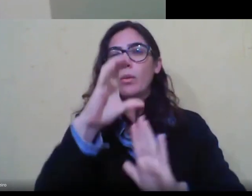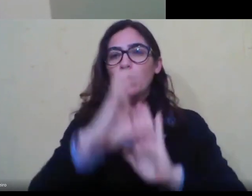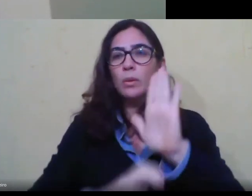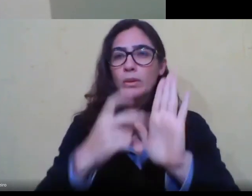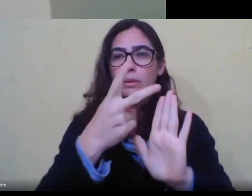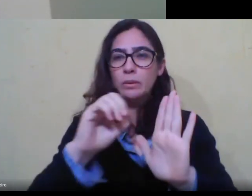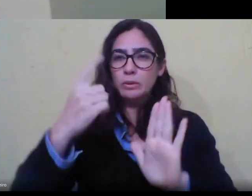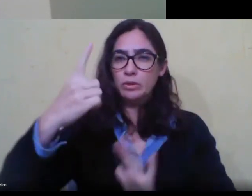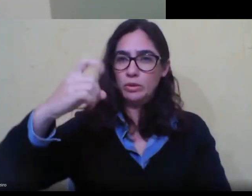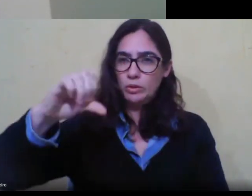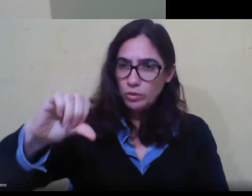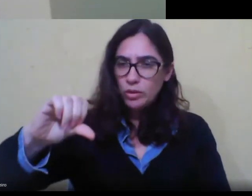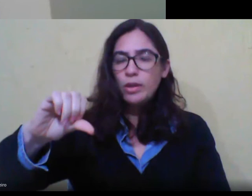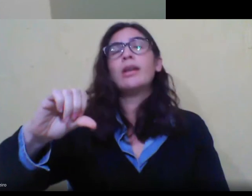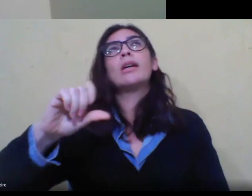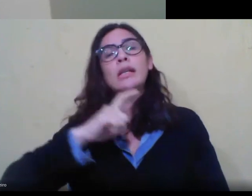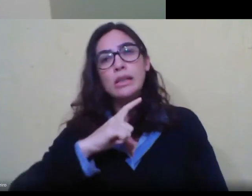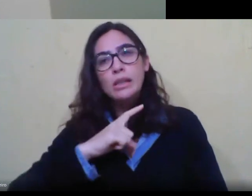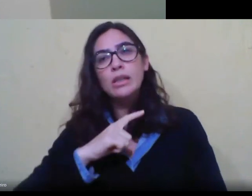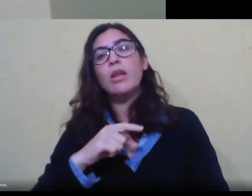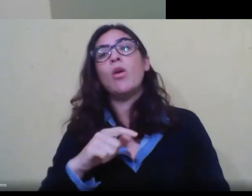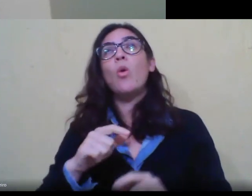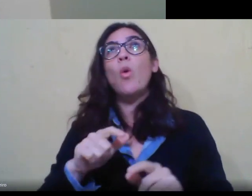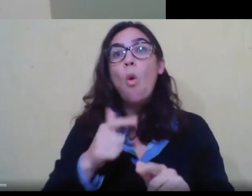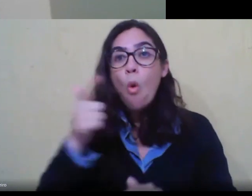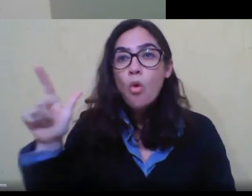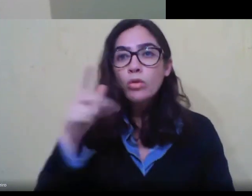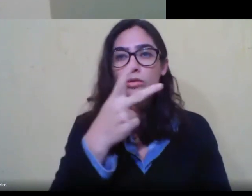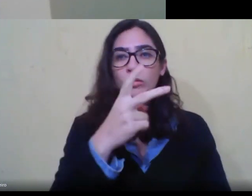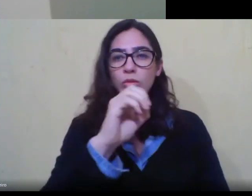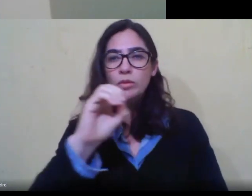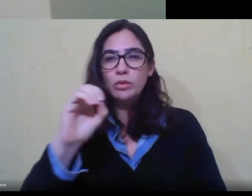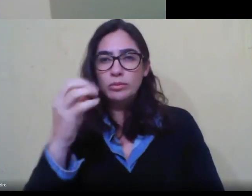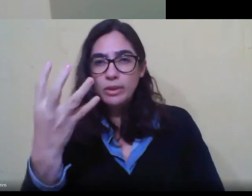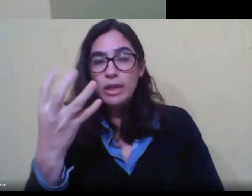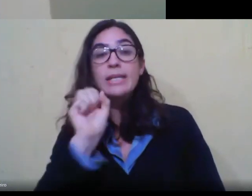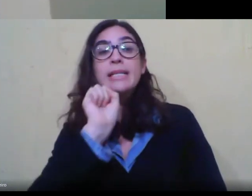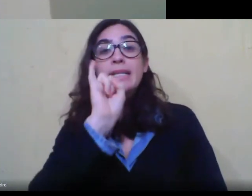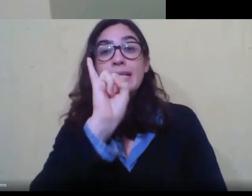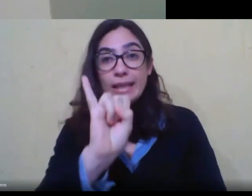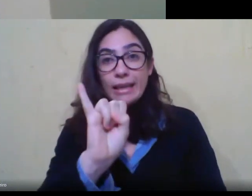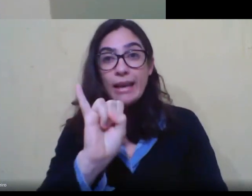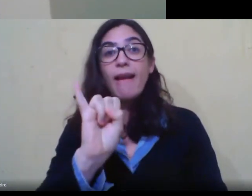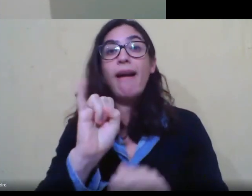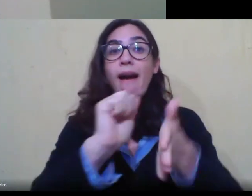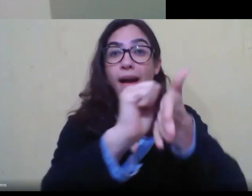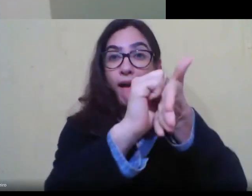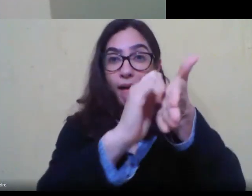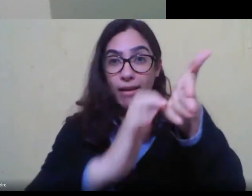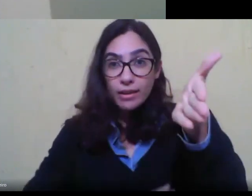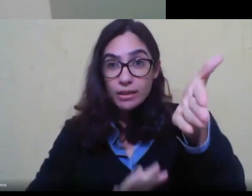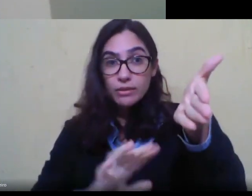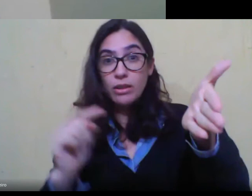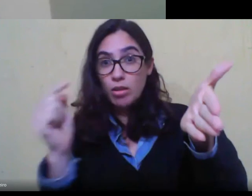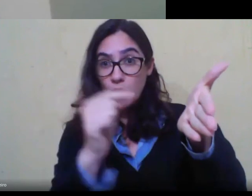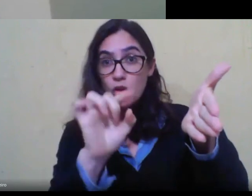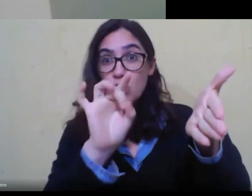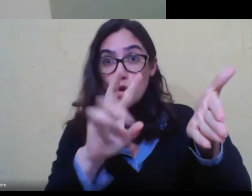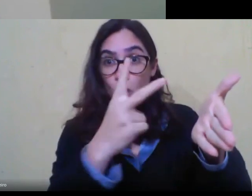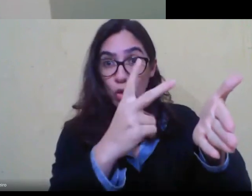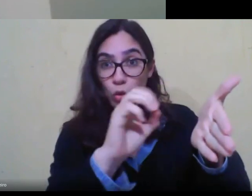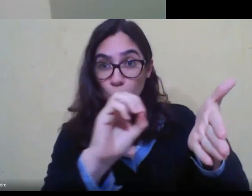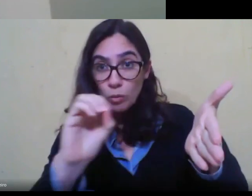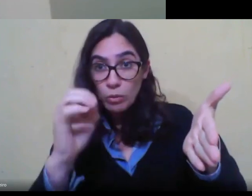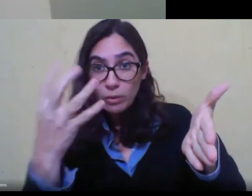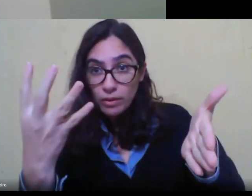para 2004, ela não vai aparecer como optativa para a matriz de 2019. E o inverso também acontece. Na matriz deles não está